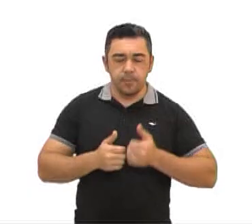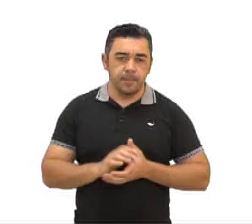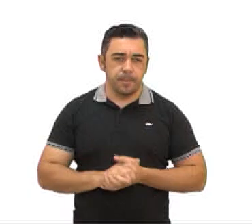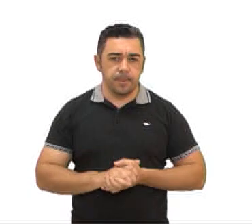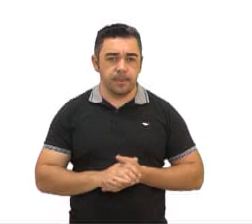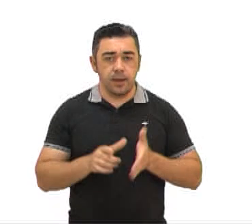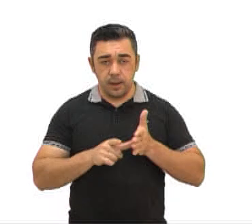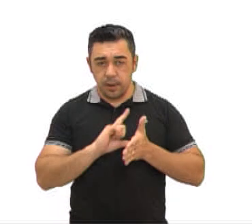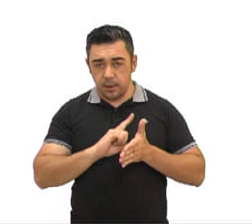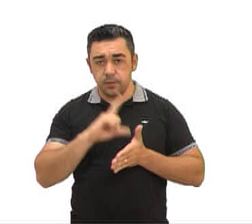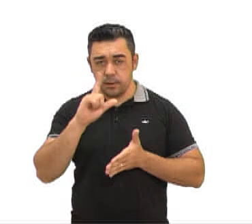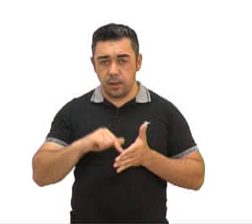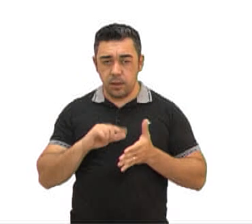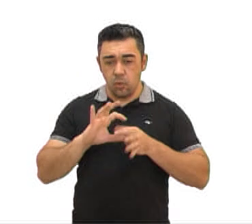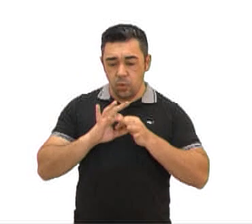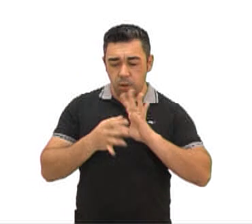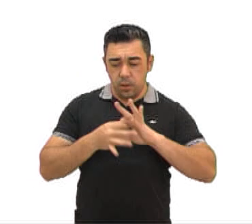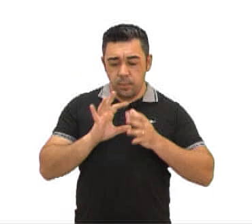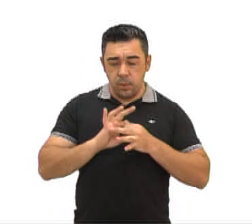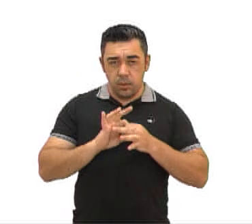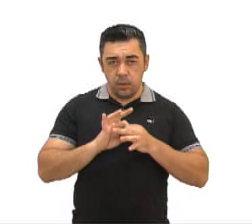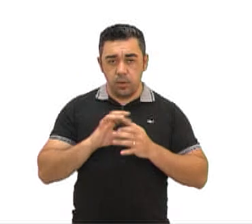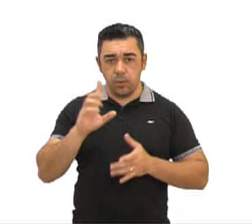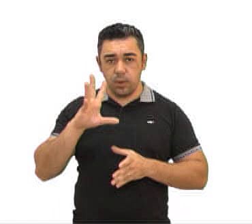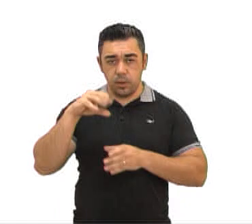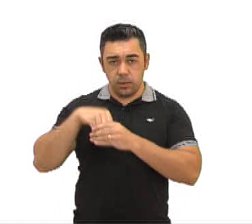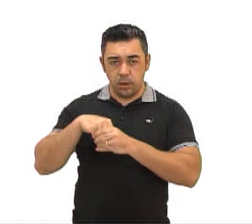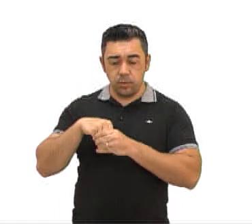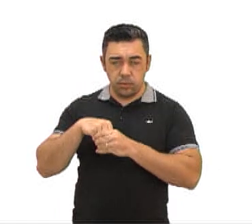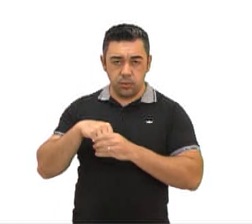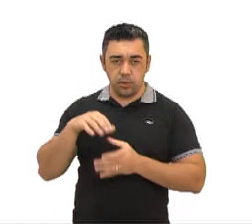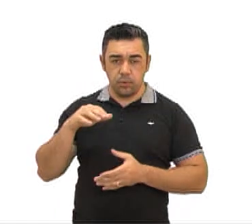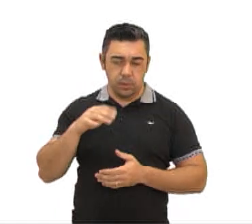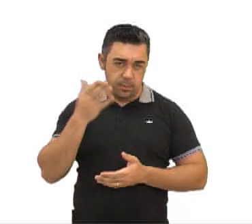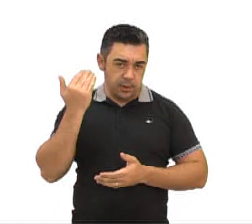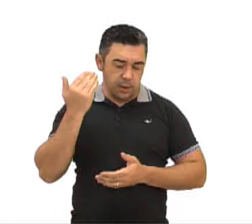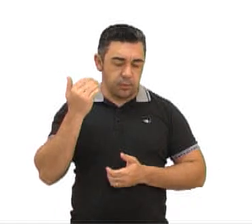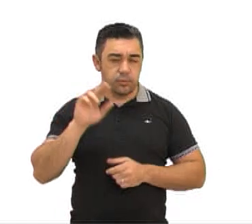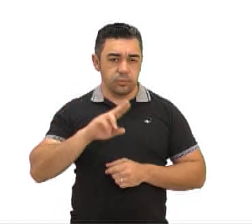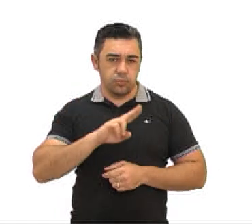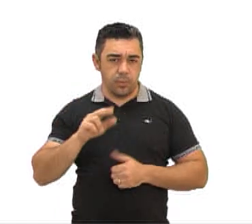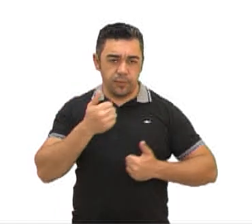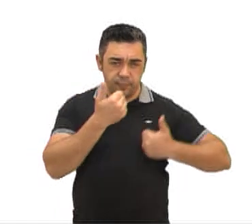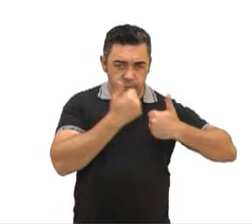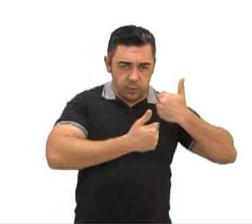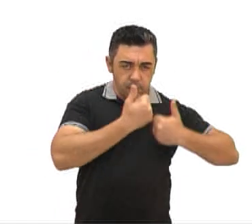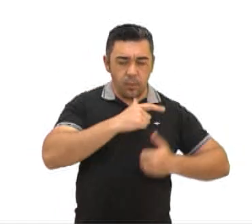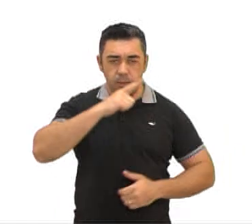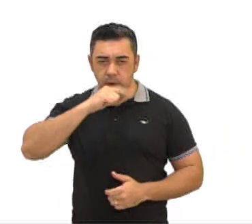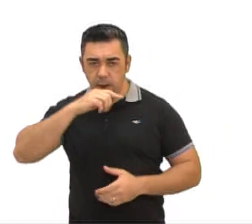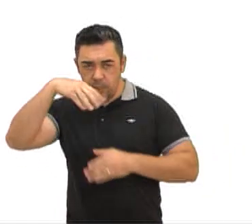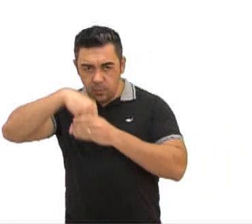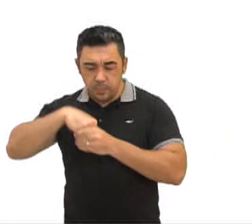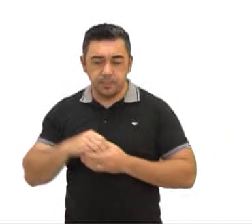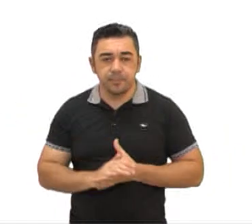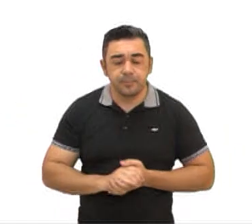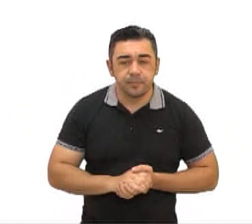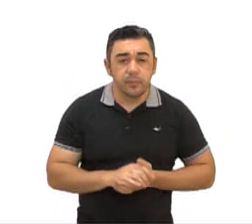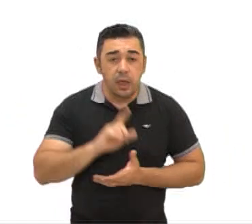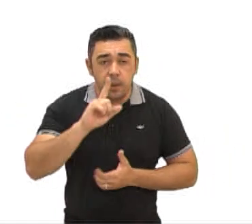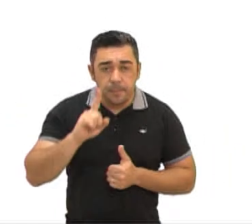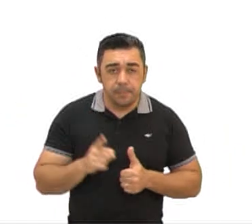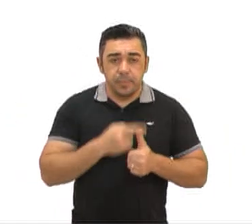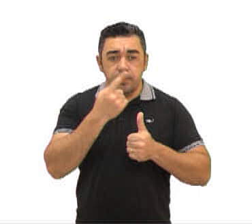Antes de virar modalidade olímpica, o futebol aquático, como era conhecido no começo, teve a primeira partida